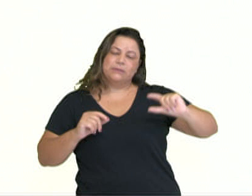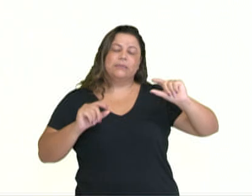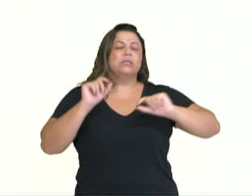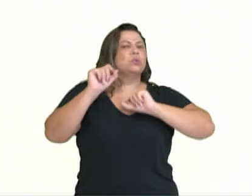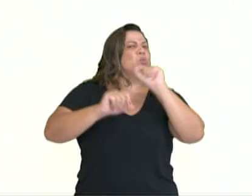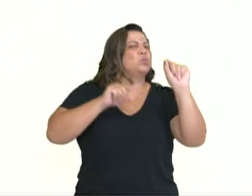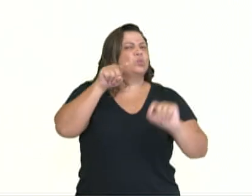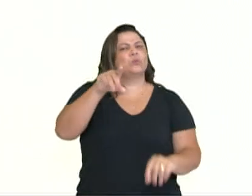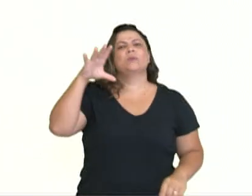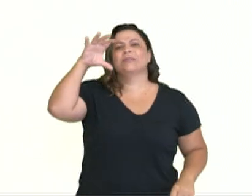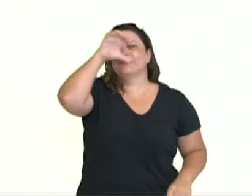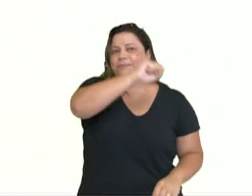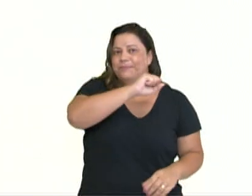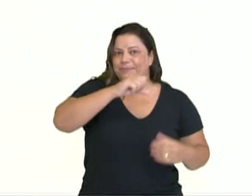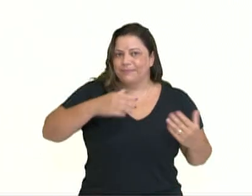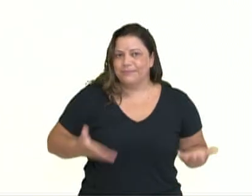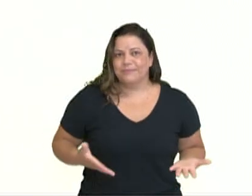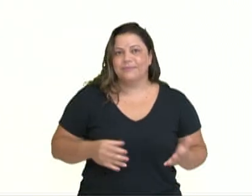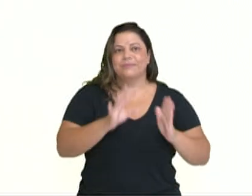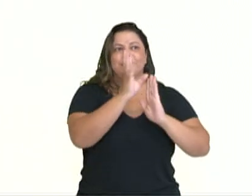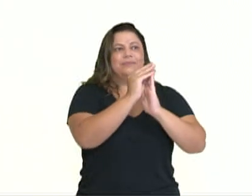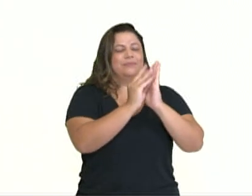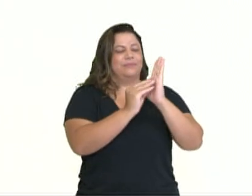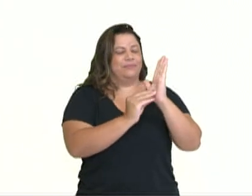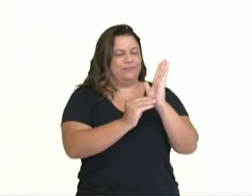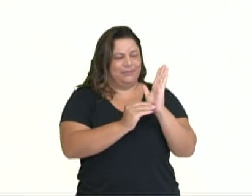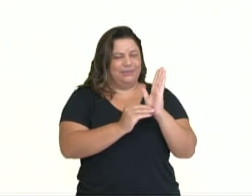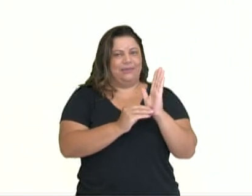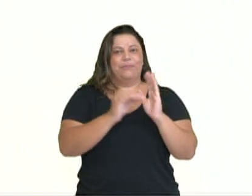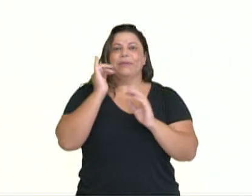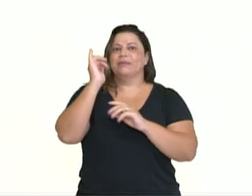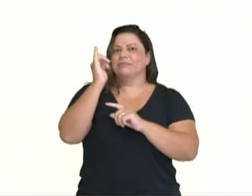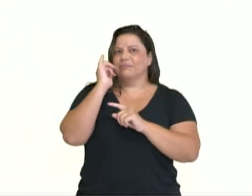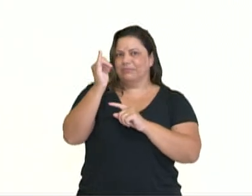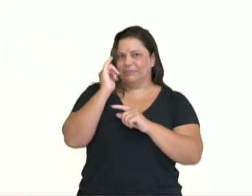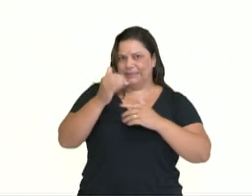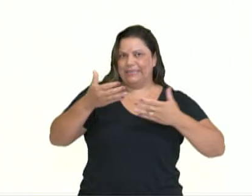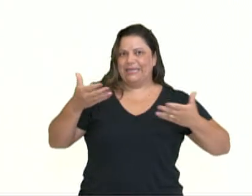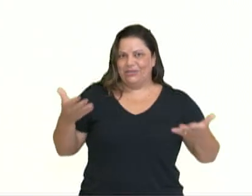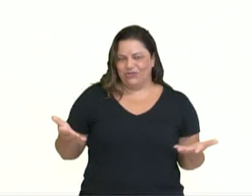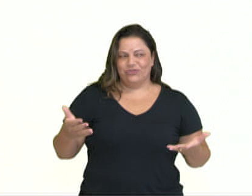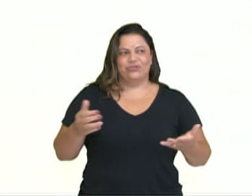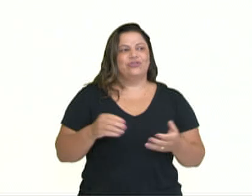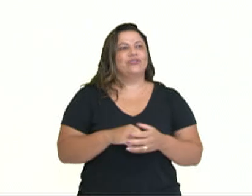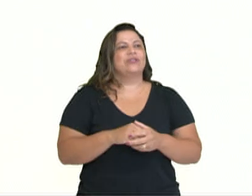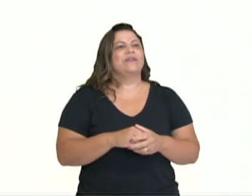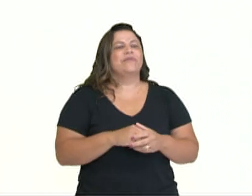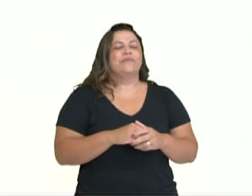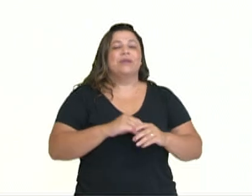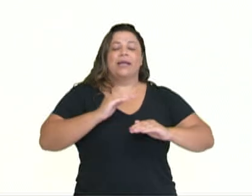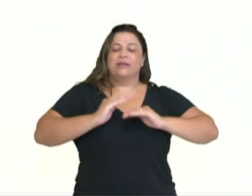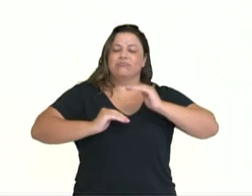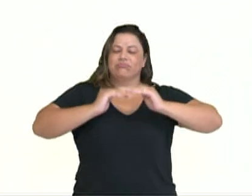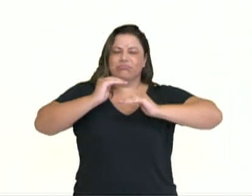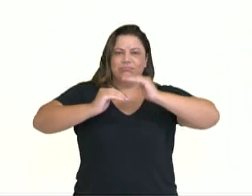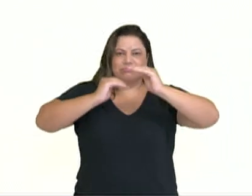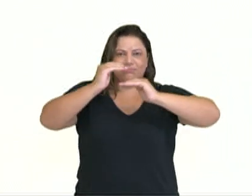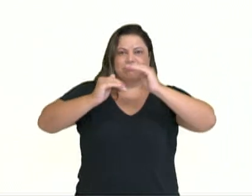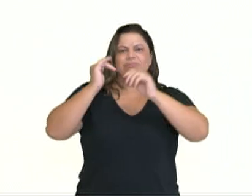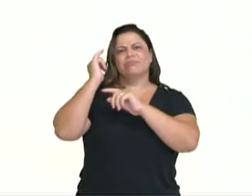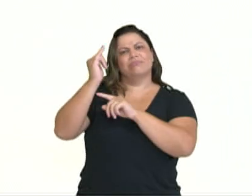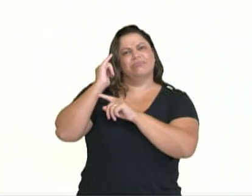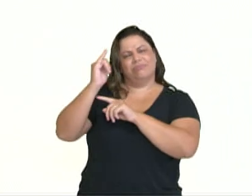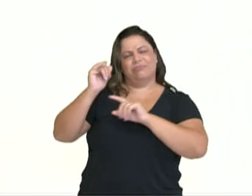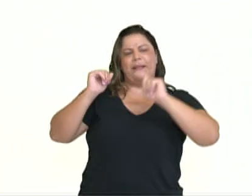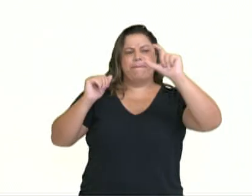você aprendeu? Os elementos da narrativa. E esses elementos da narrativa, eles constroem a narrativa e as